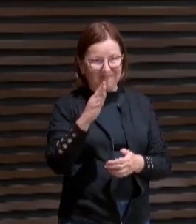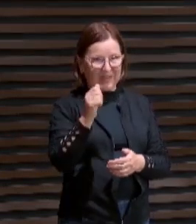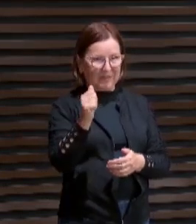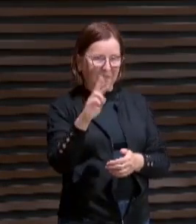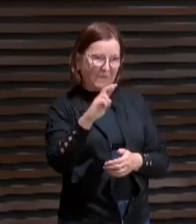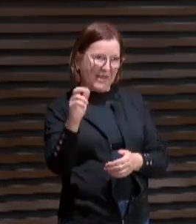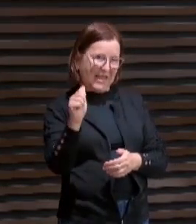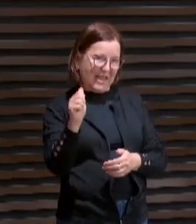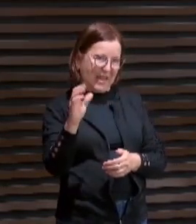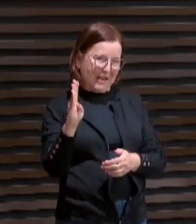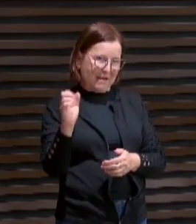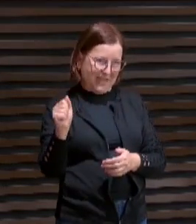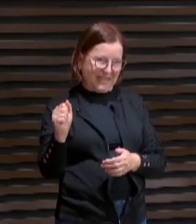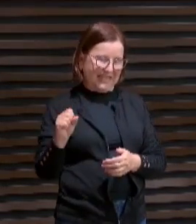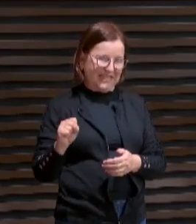Então, o povo gritou.